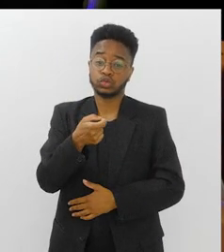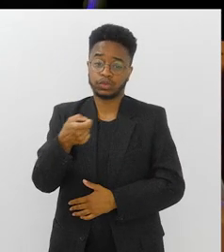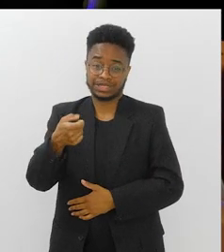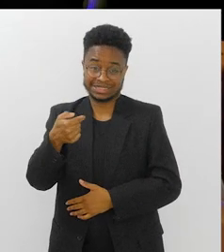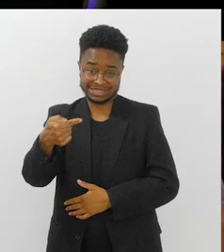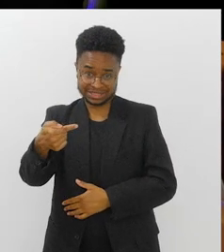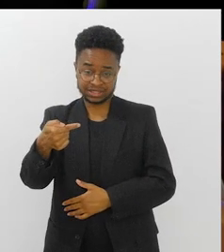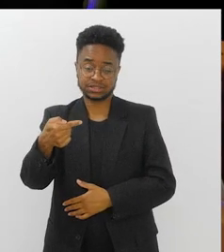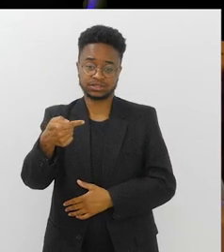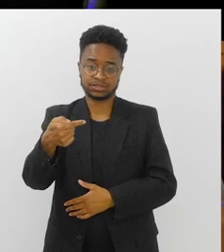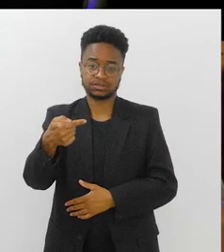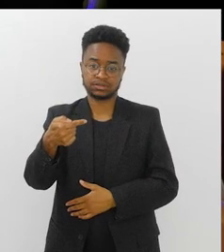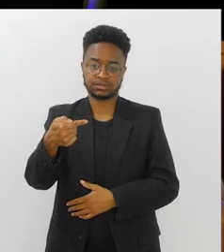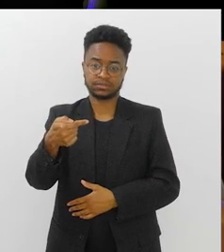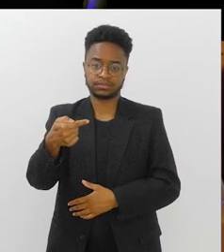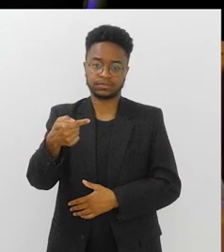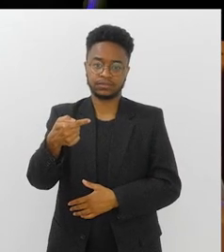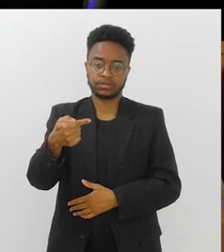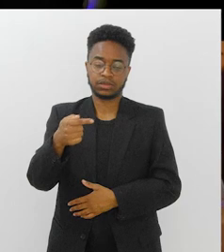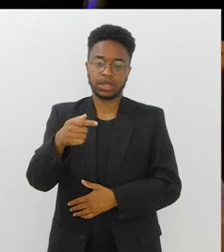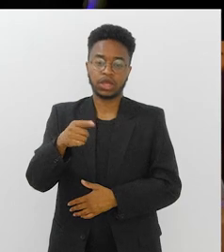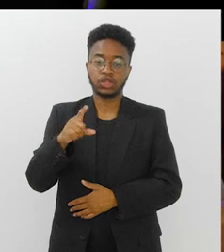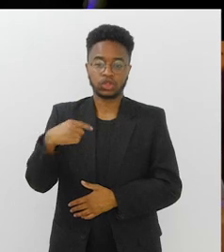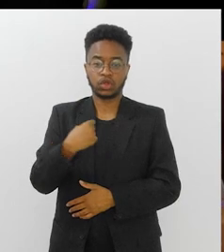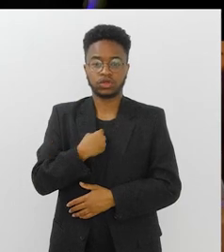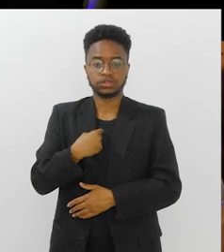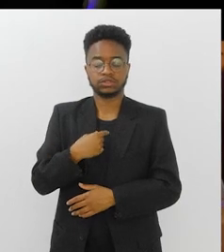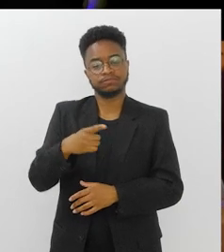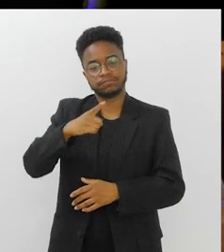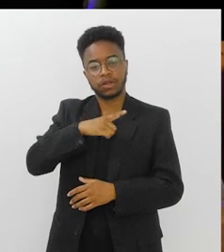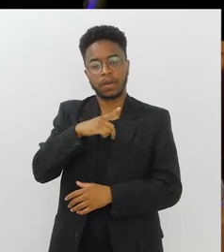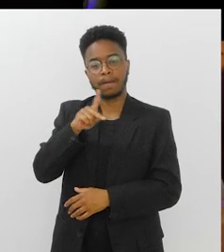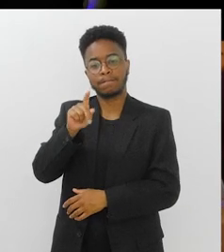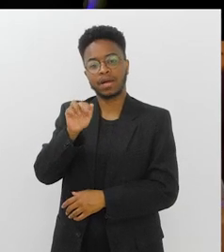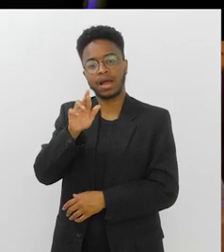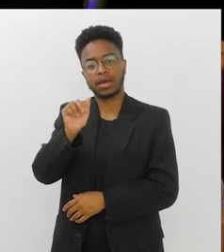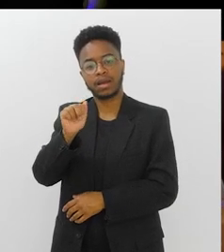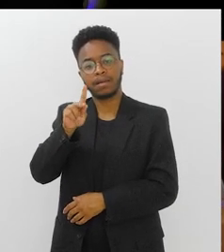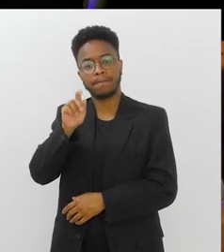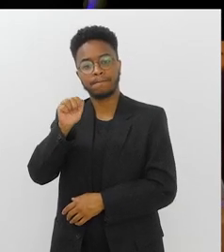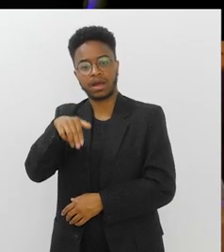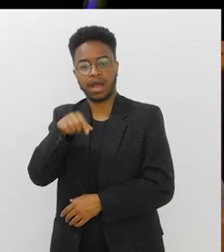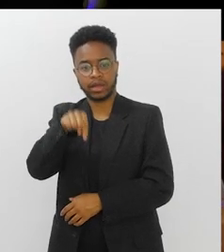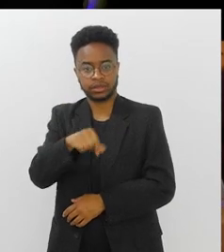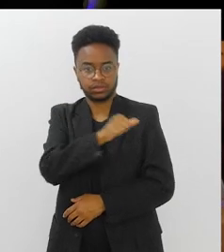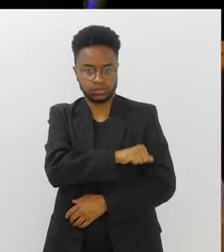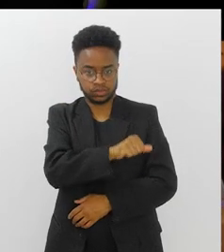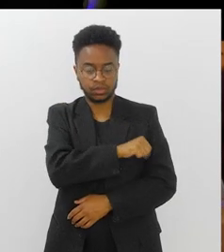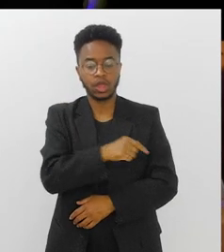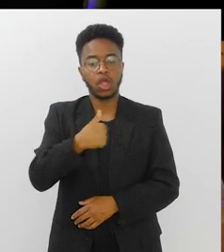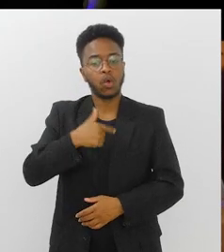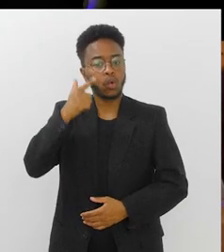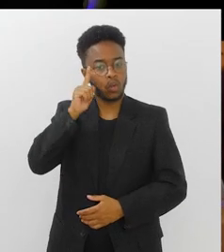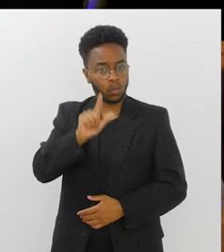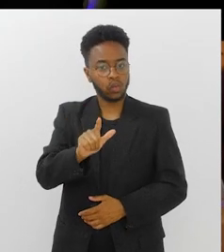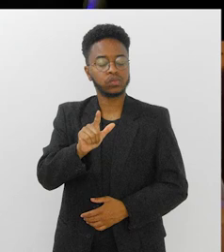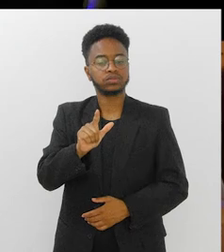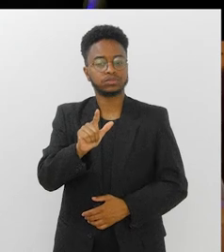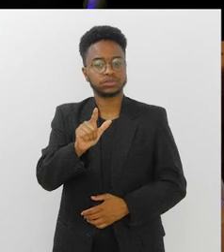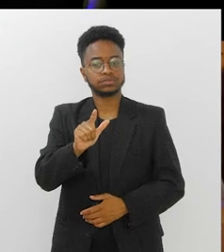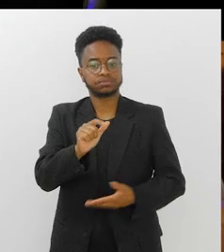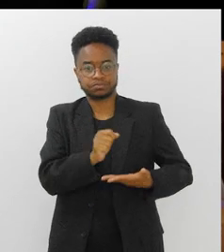em 2007 eh que tivemos o parapan aqui no Rio e a gente conseguiu eu consegui